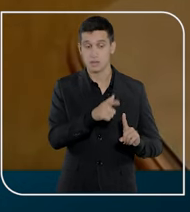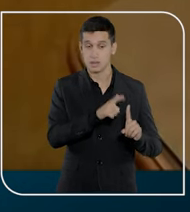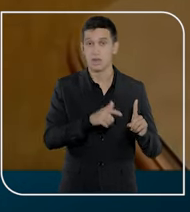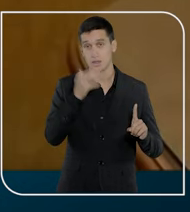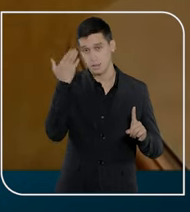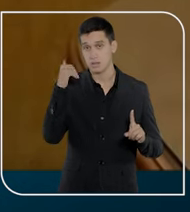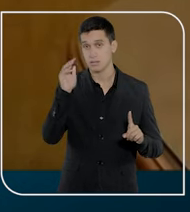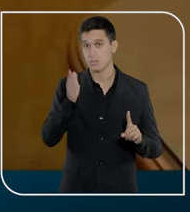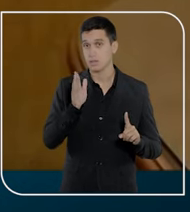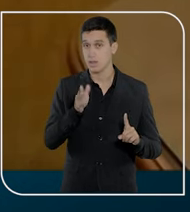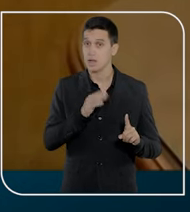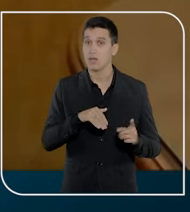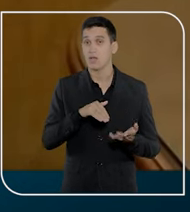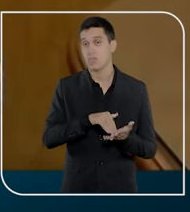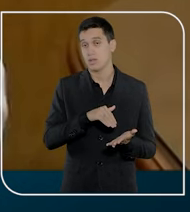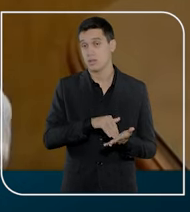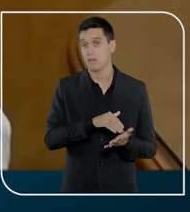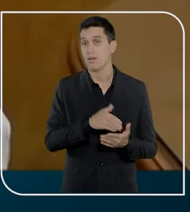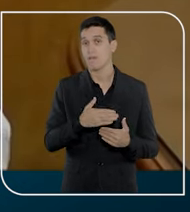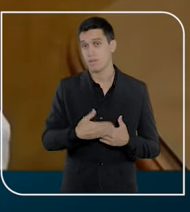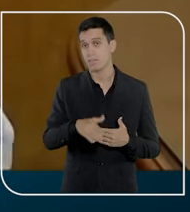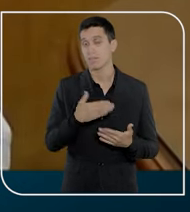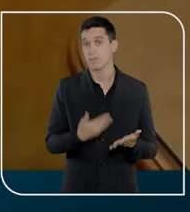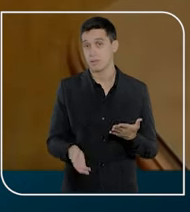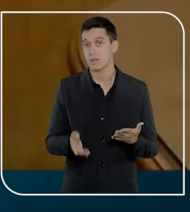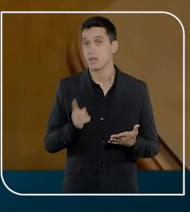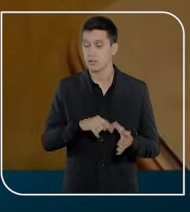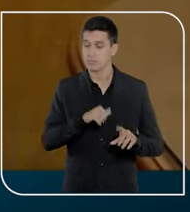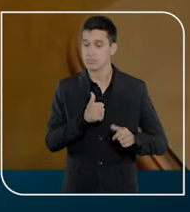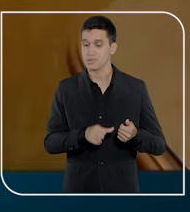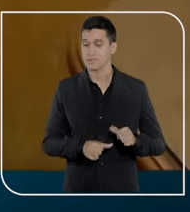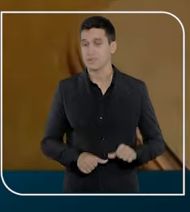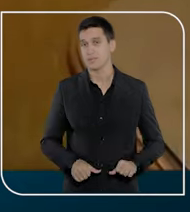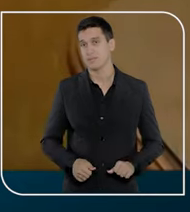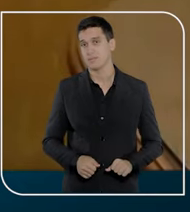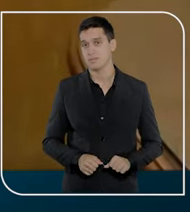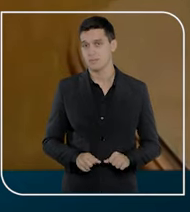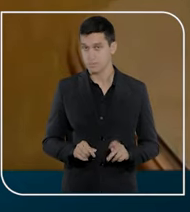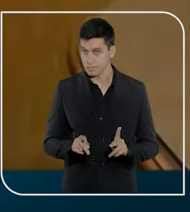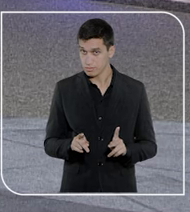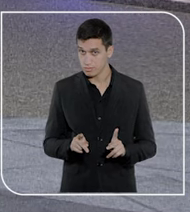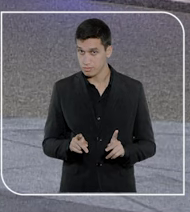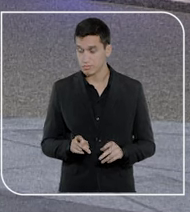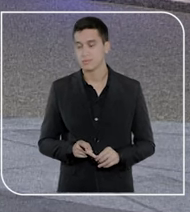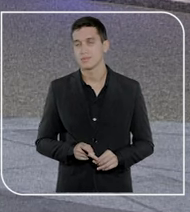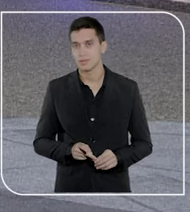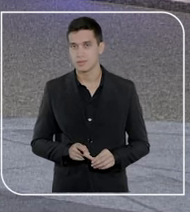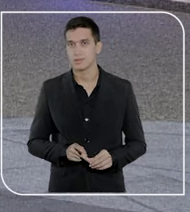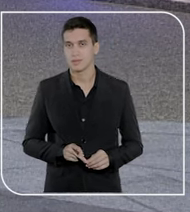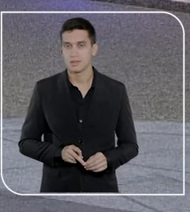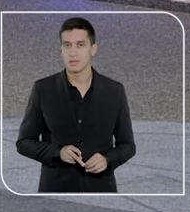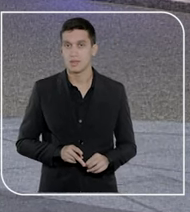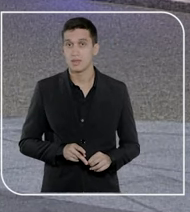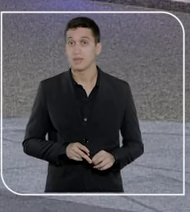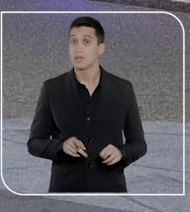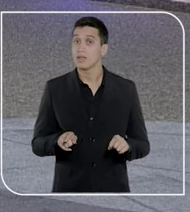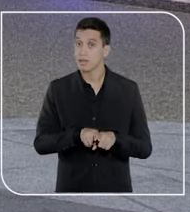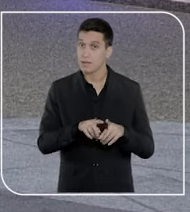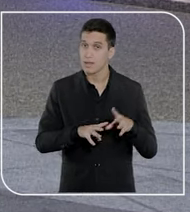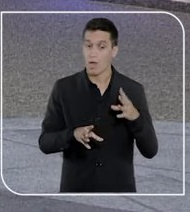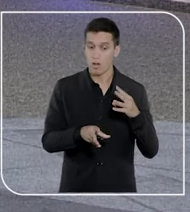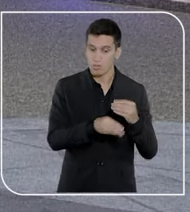vai perder o bem é o da avaliação. Tudo bem? E só, e aí,